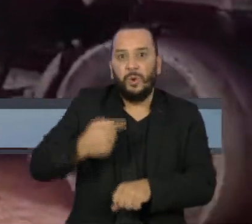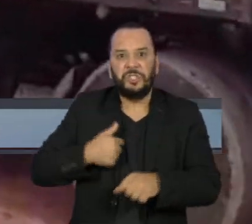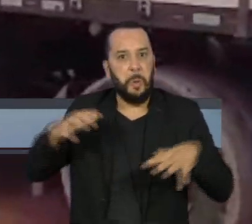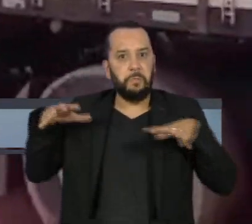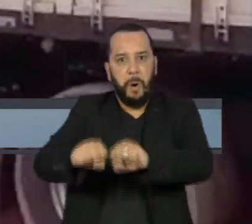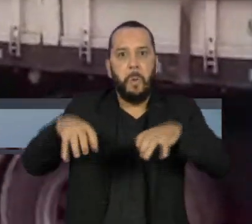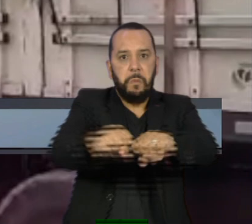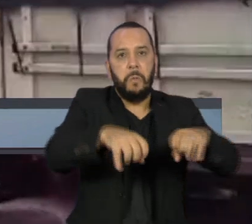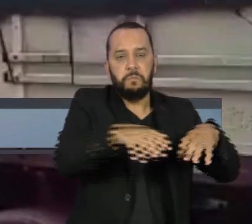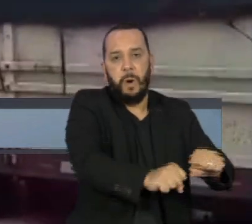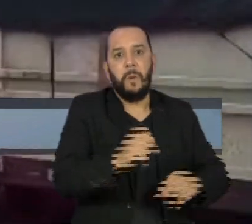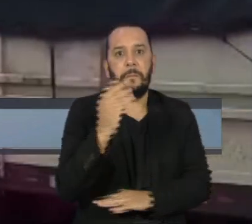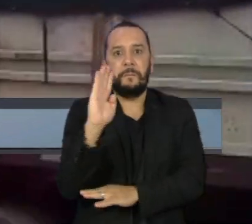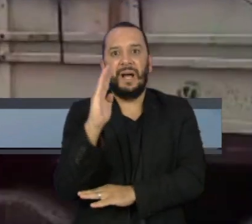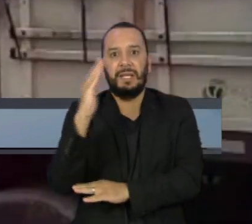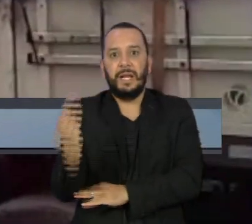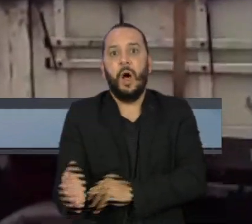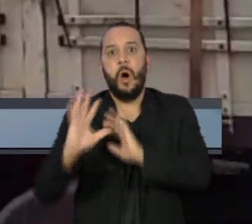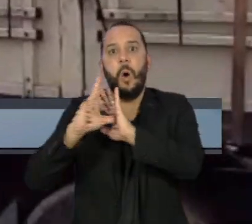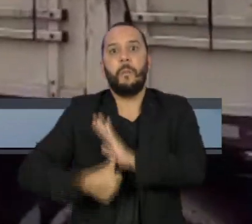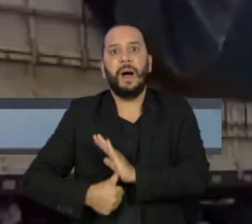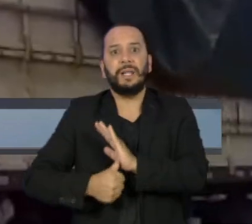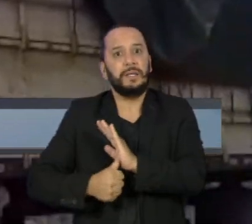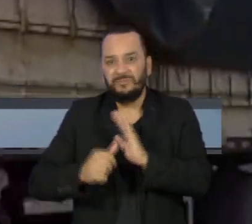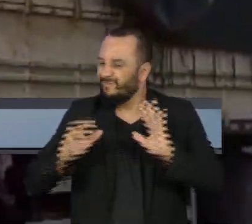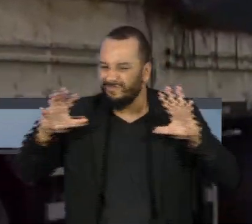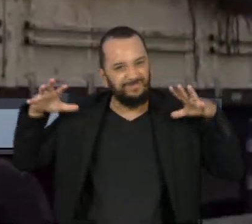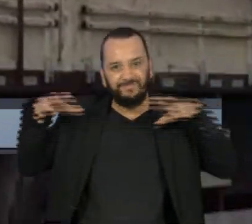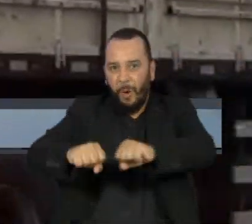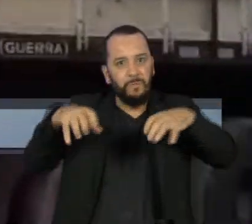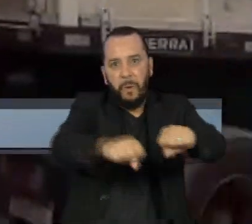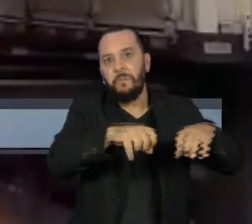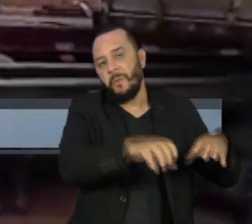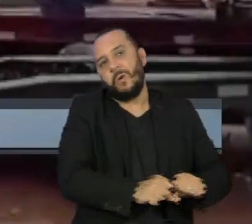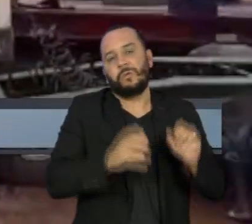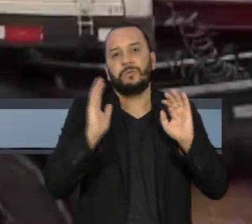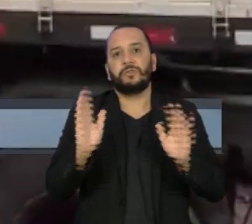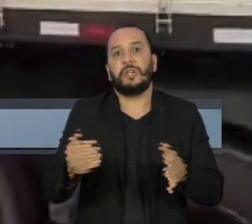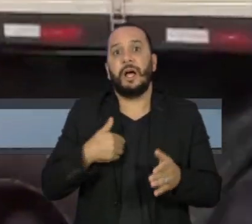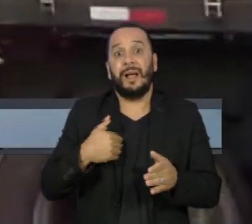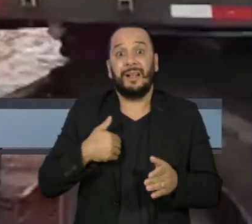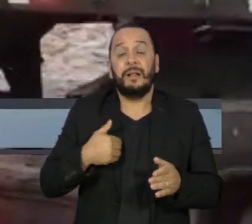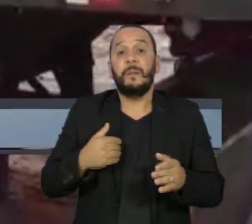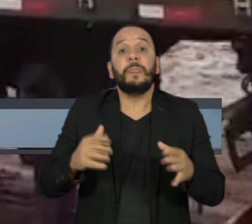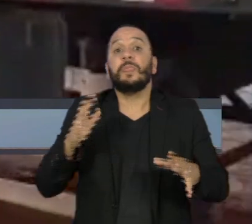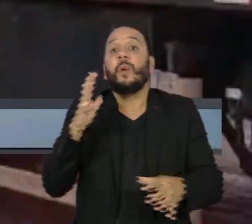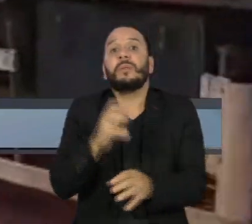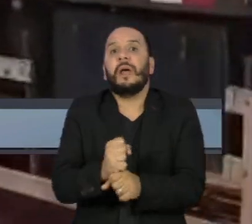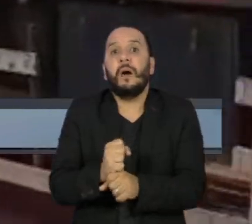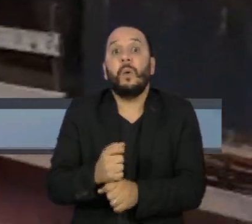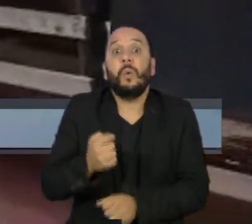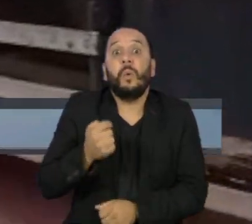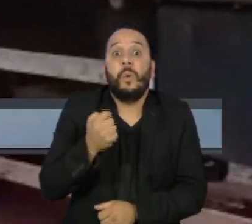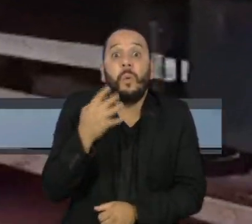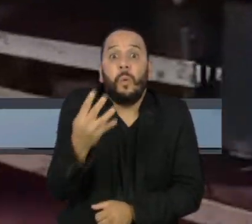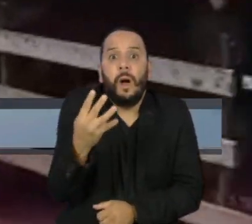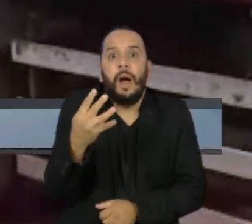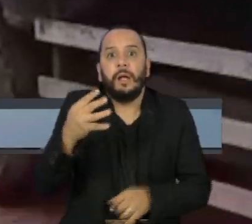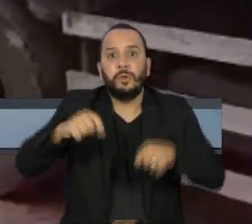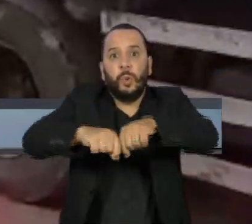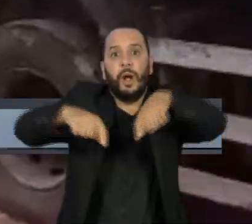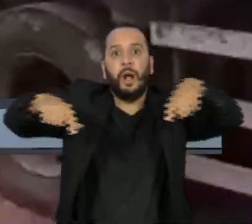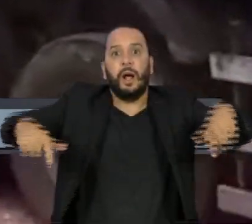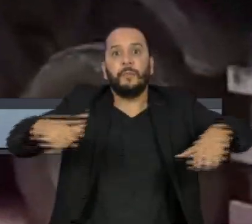ilegal feita no estado em 2021 esse volume é que vale a área de quase quatro campos de futebol